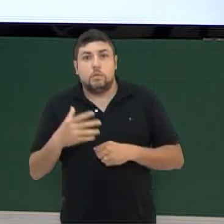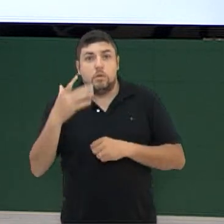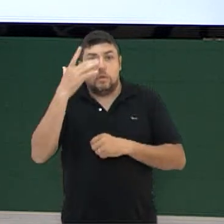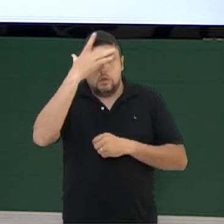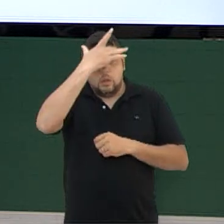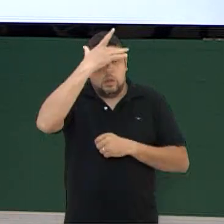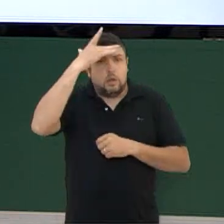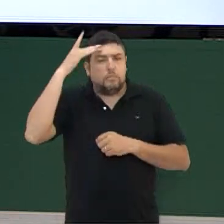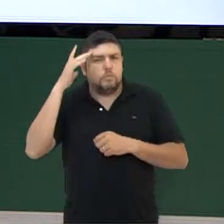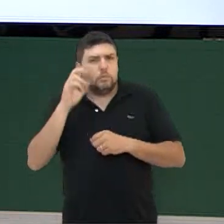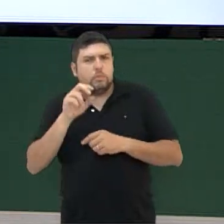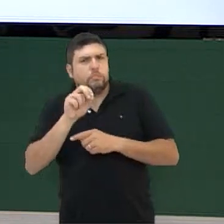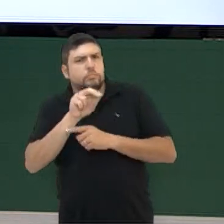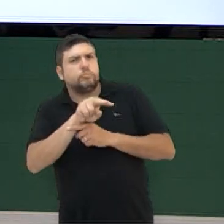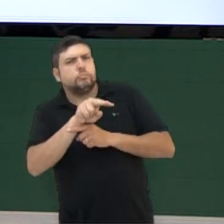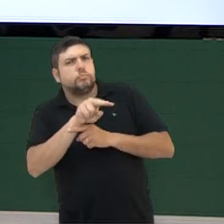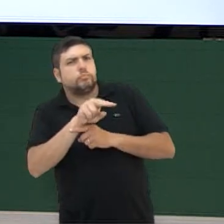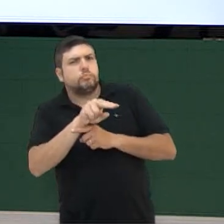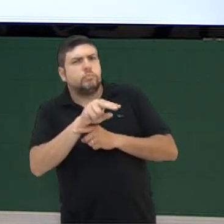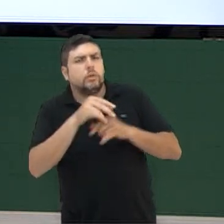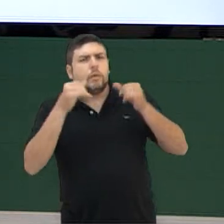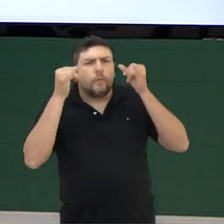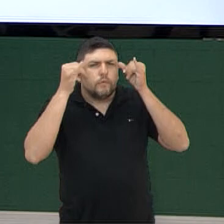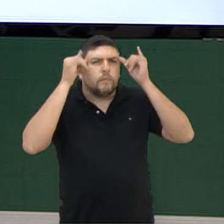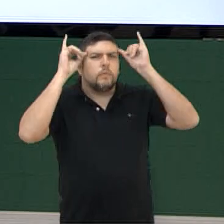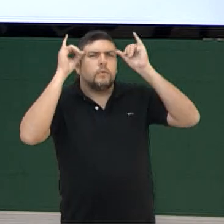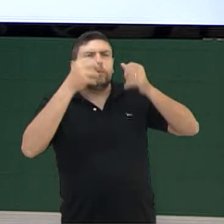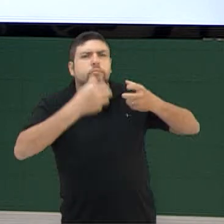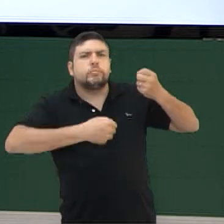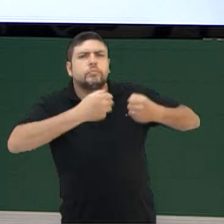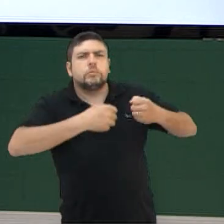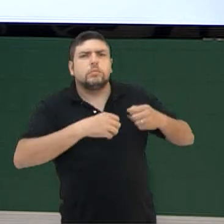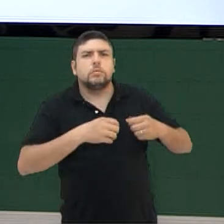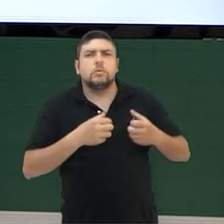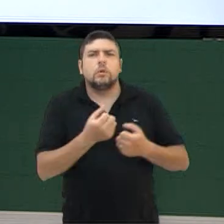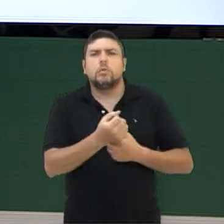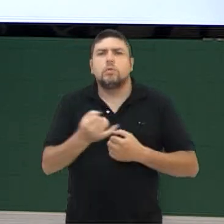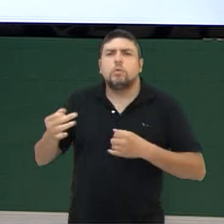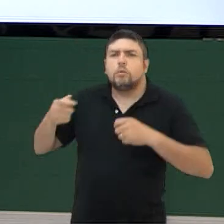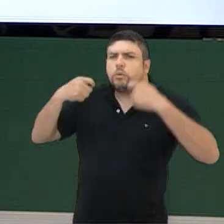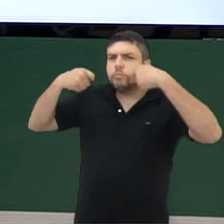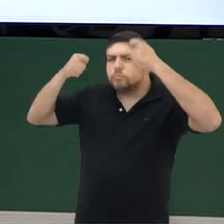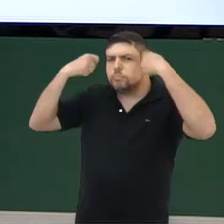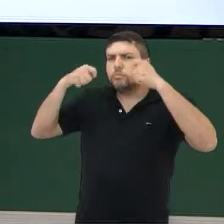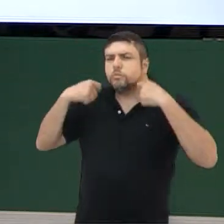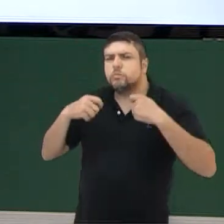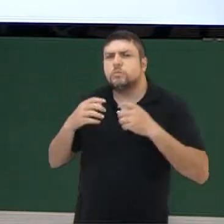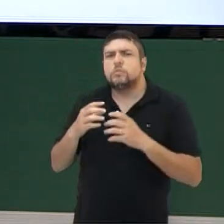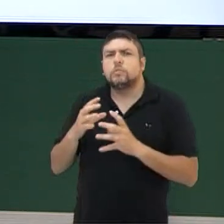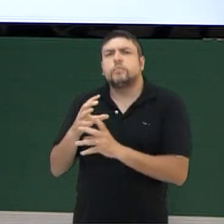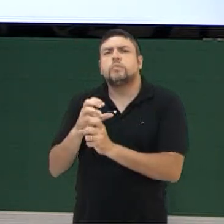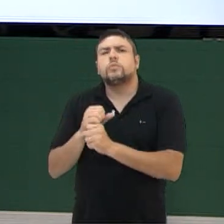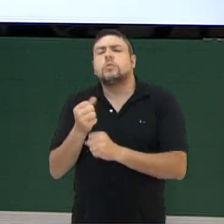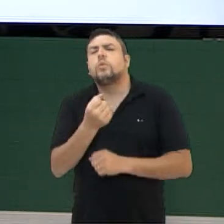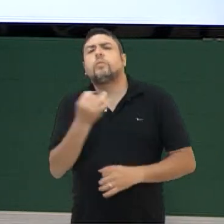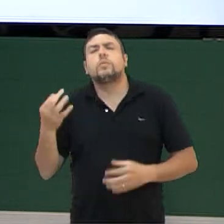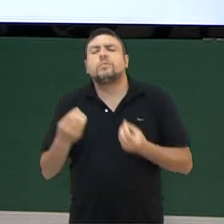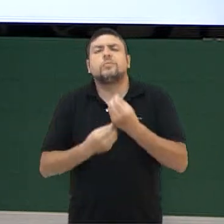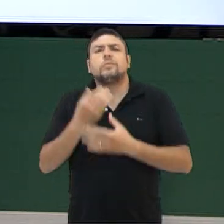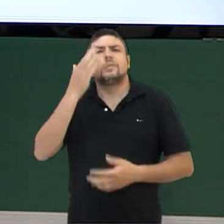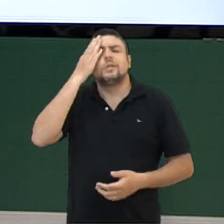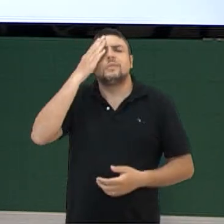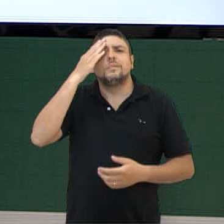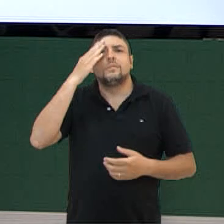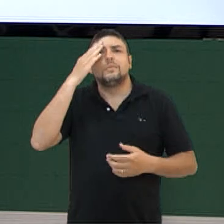de vacas. E como é que ela ia saber quantas vacas tinha, quantas ovelhas, enfim, nas suas criações, como que eles iam saber? Então, surgiu a necessidade